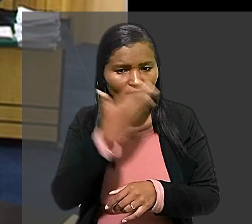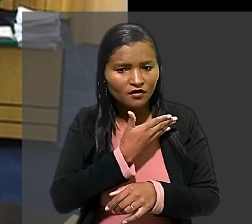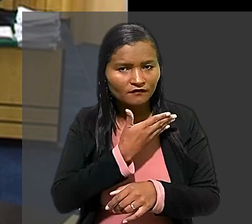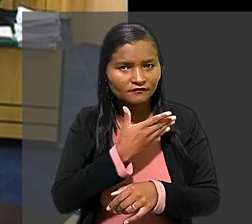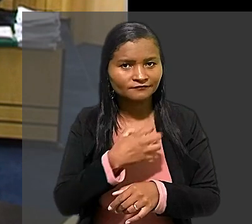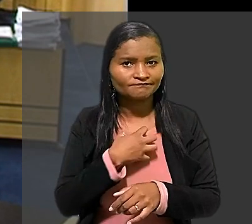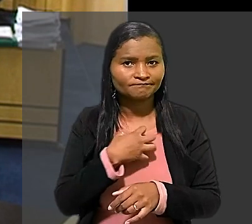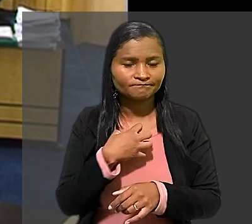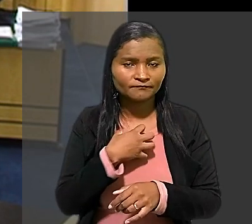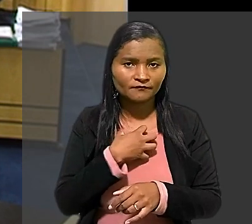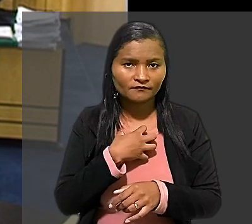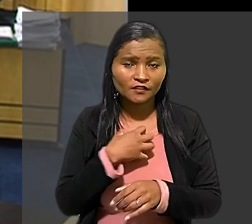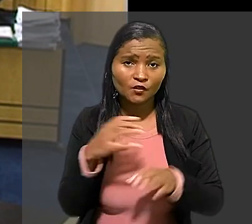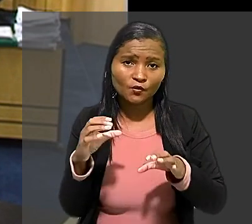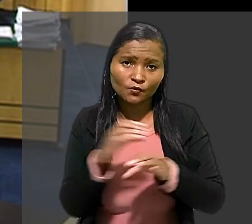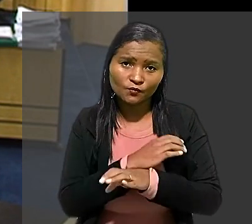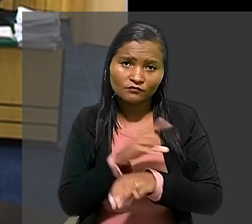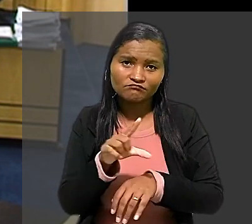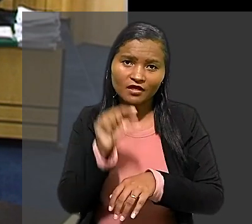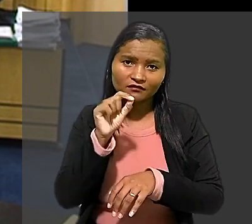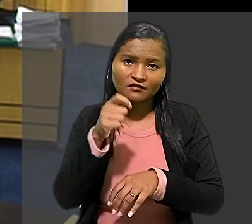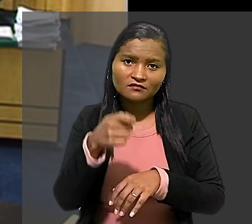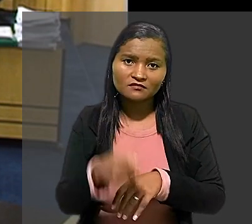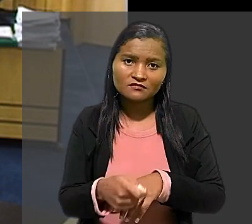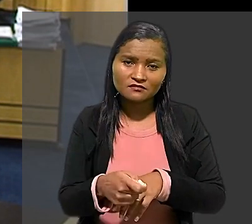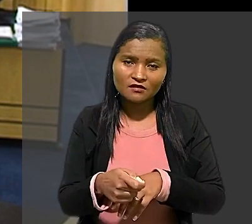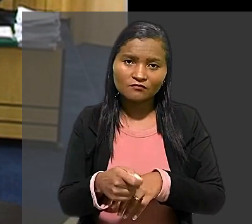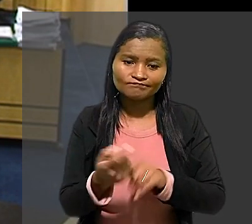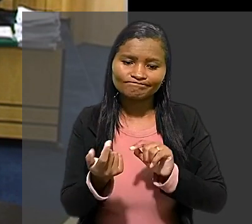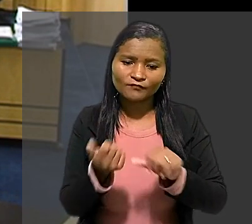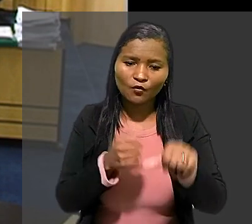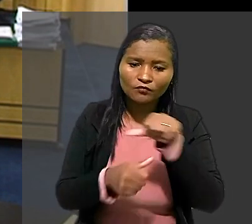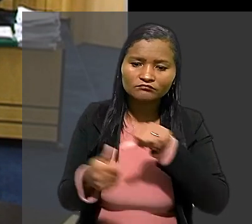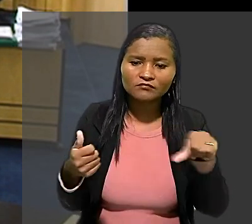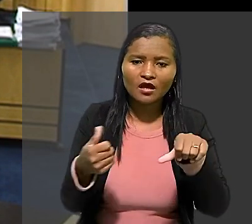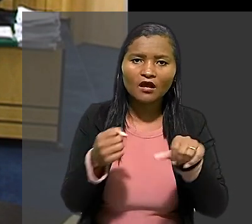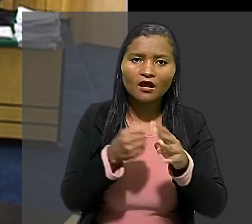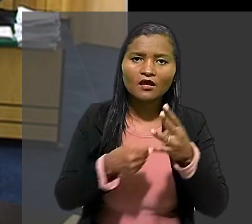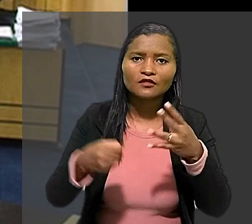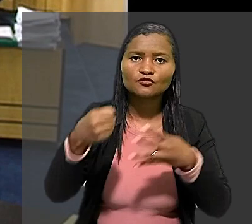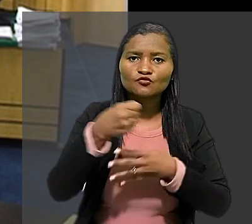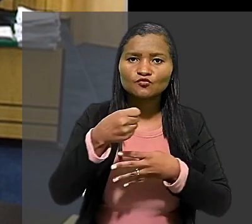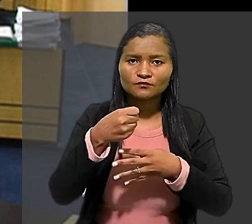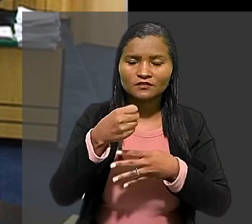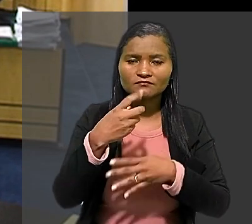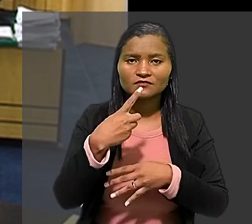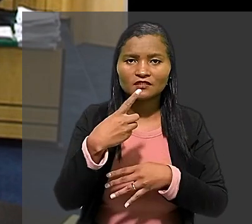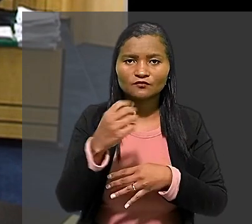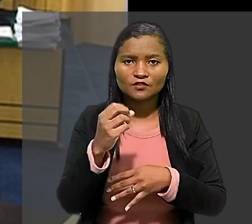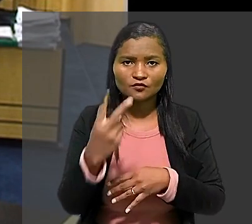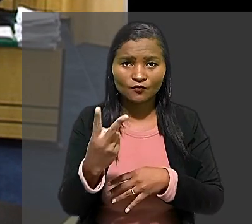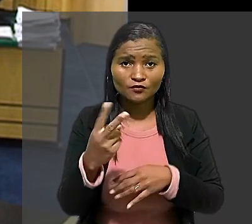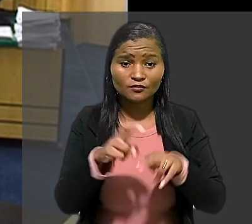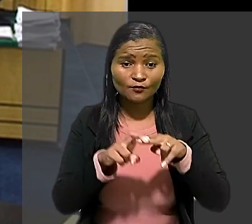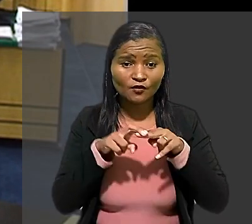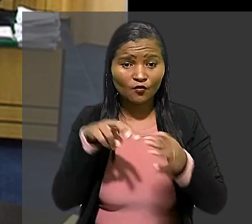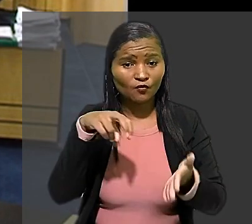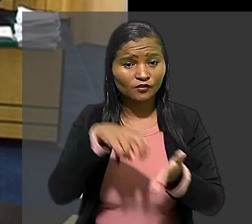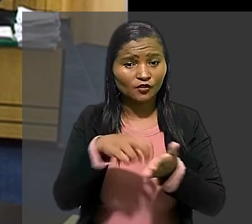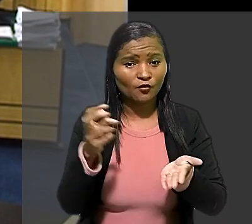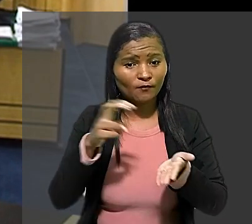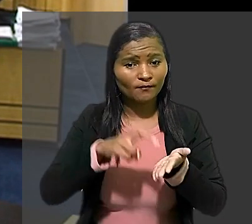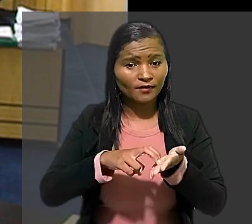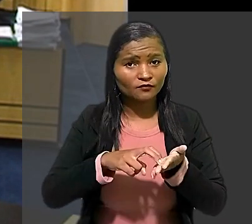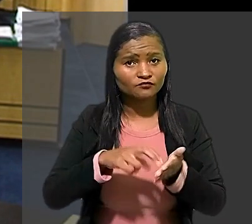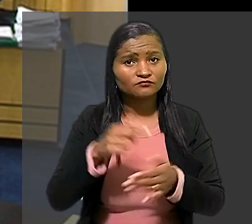haver nos autos prova nesse sentido e concluiu que a decisão havia contrariado a súmula 102. Por isso,